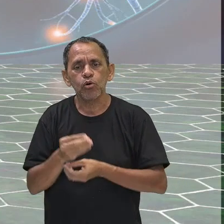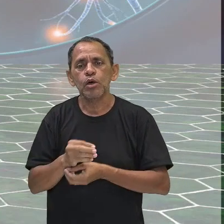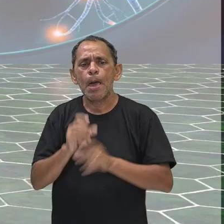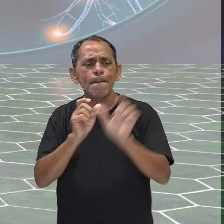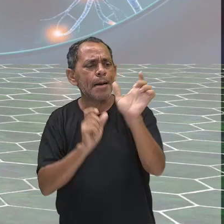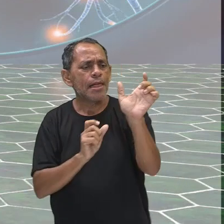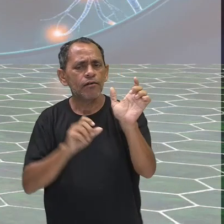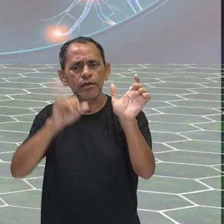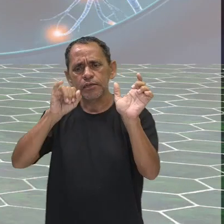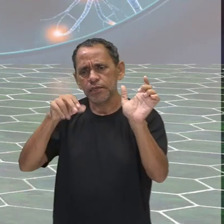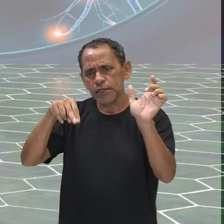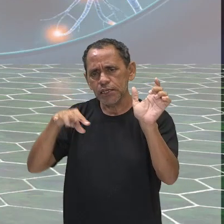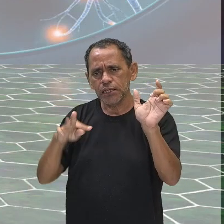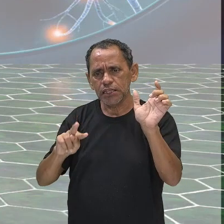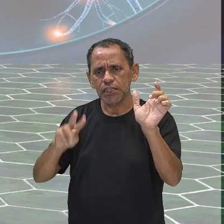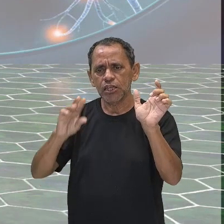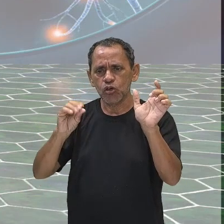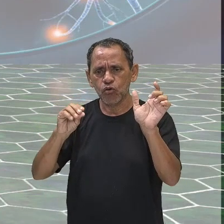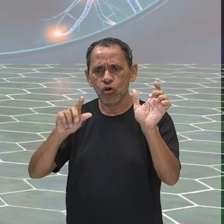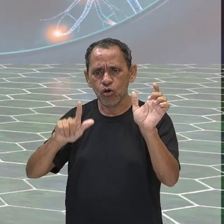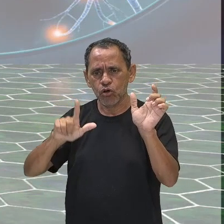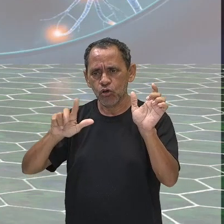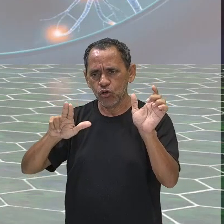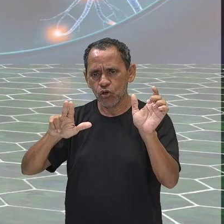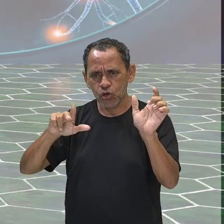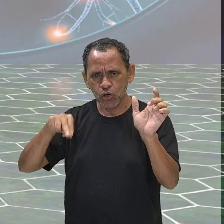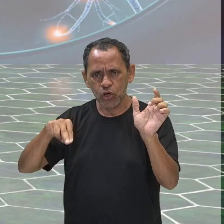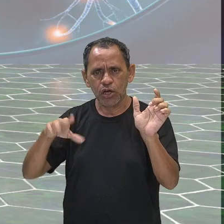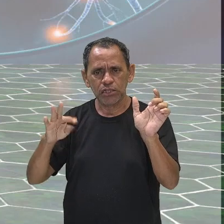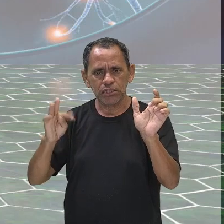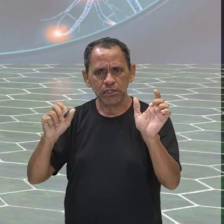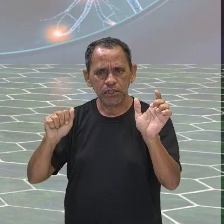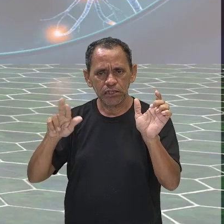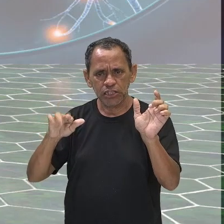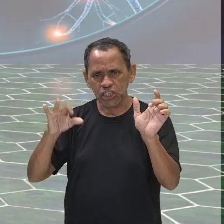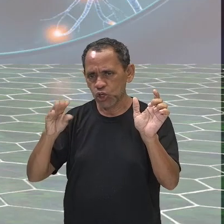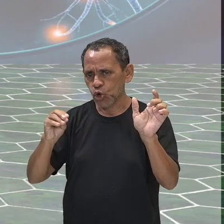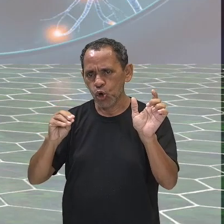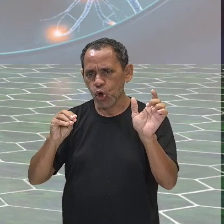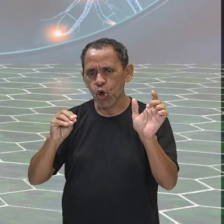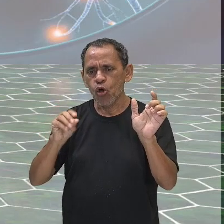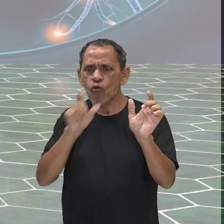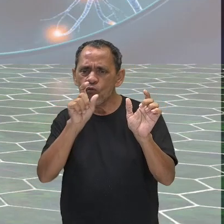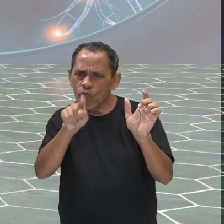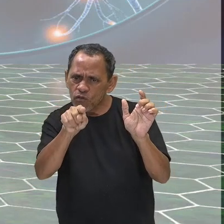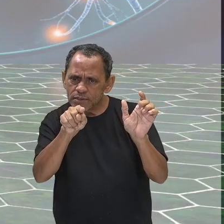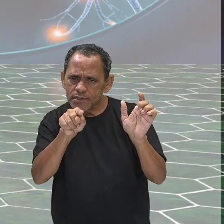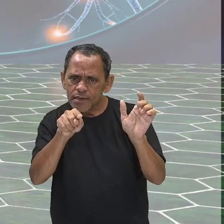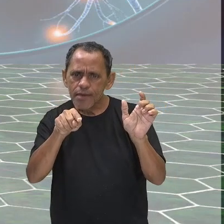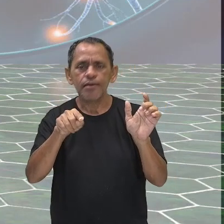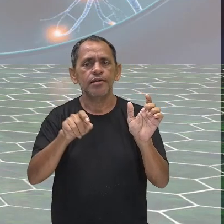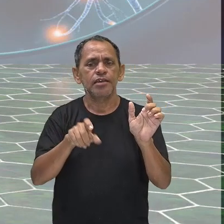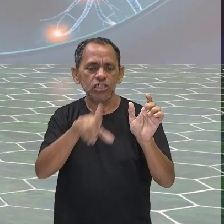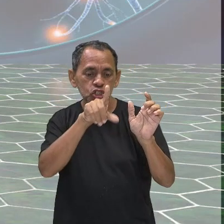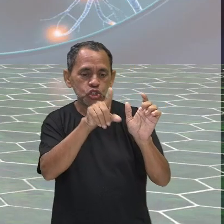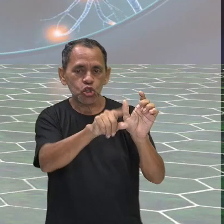Por exemplo, você não precisa decidir que o coração tem que bater. Ele vai ter sístole,